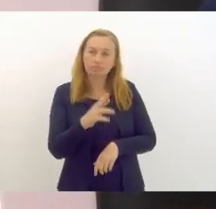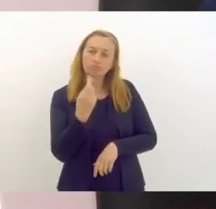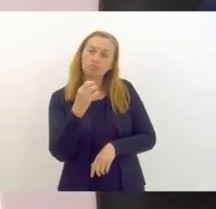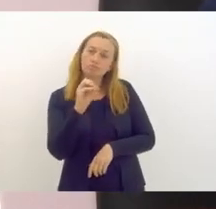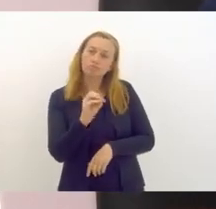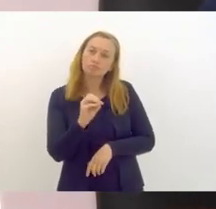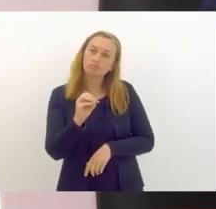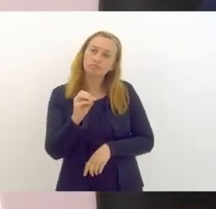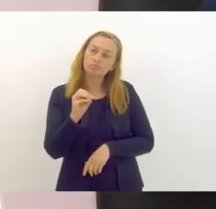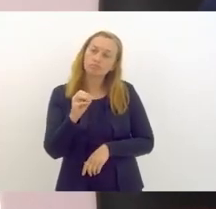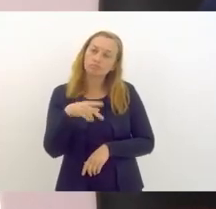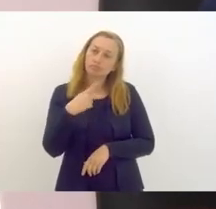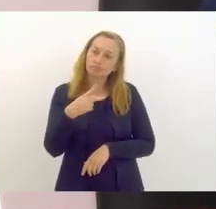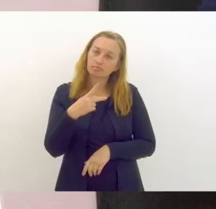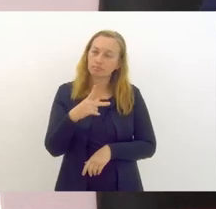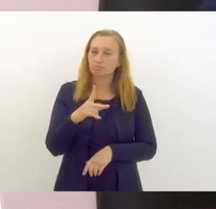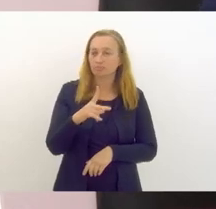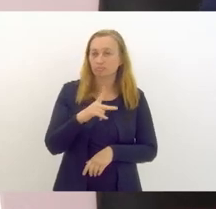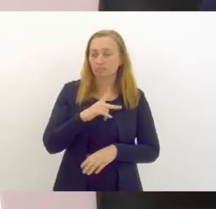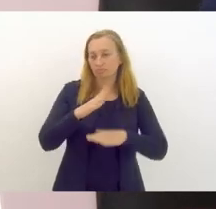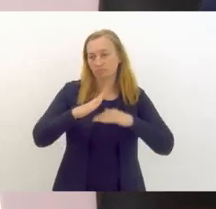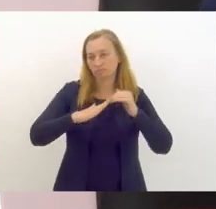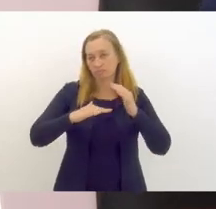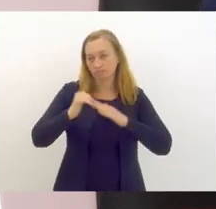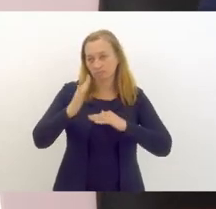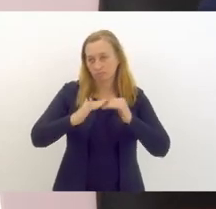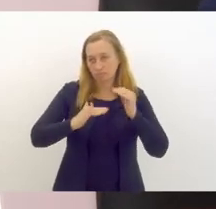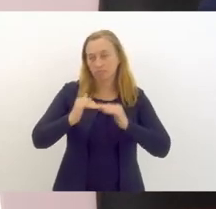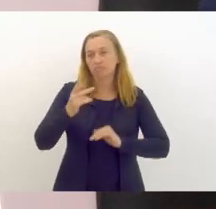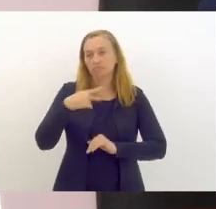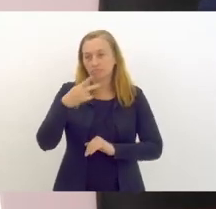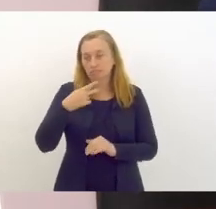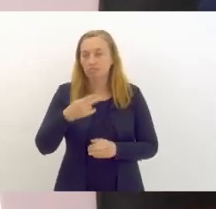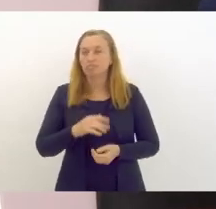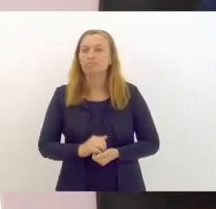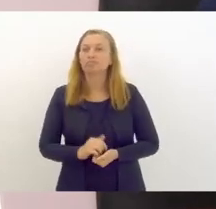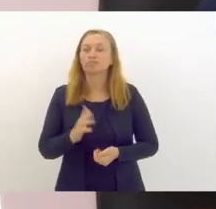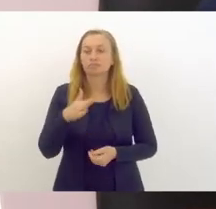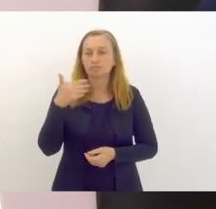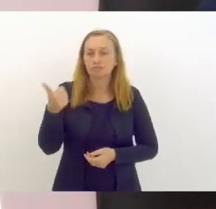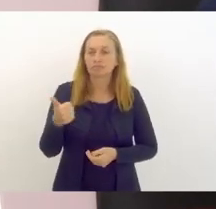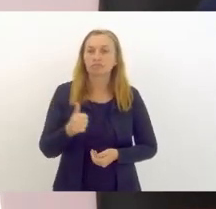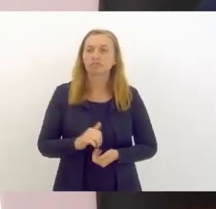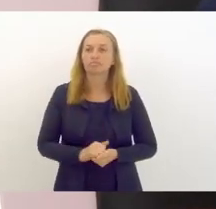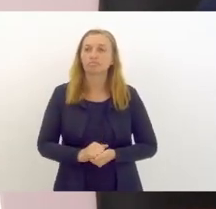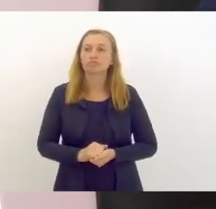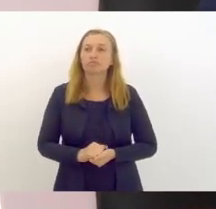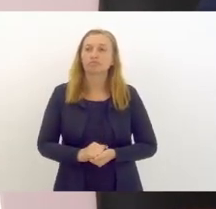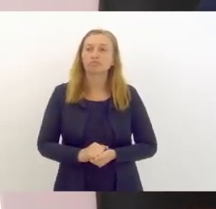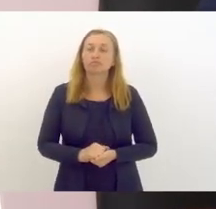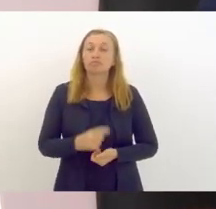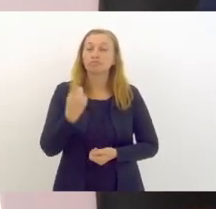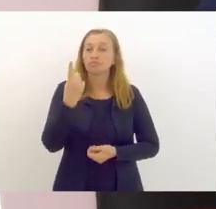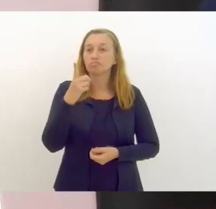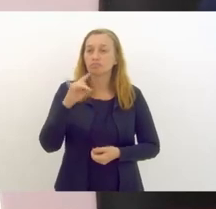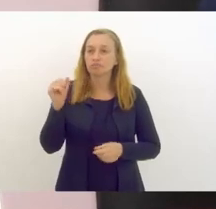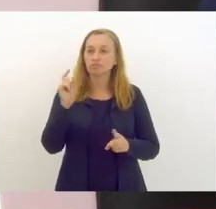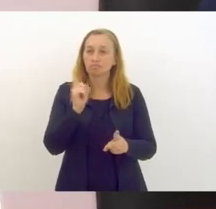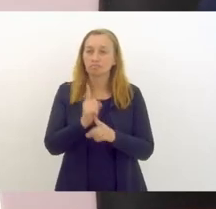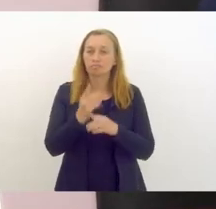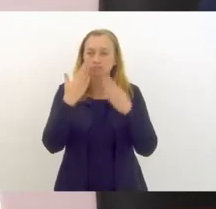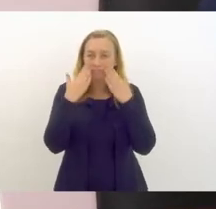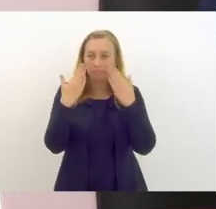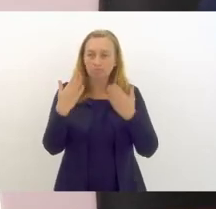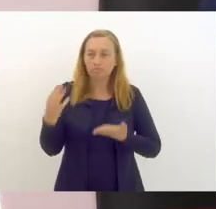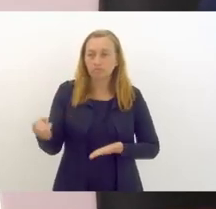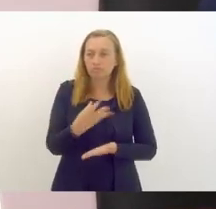questão pessoal, mas acho que é uma questão profissional que a gente precisa pontuar questões a serem melhoradas. A gente teve um encontro de um dia, né, para apresentar